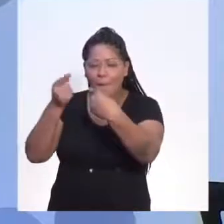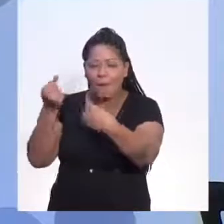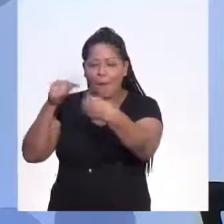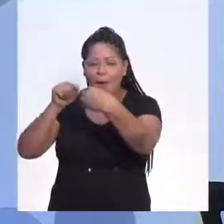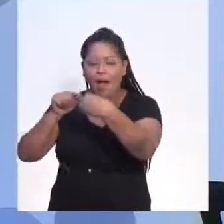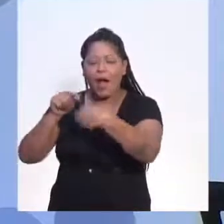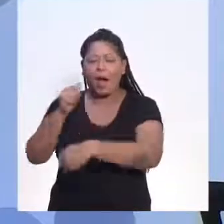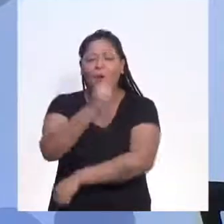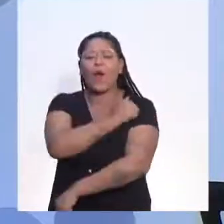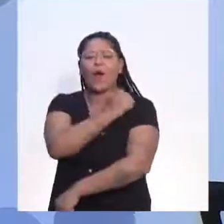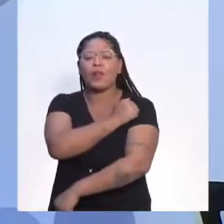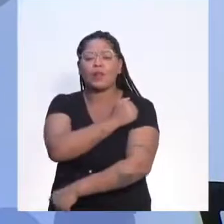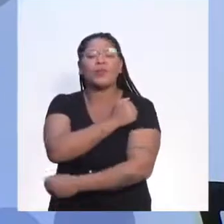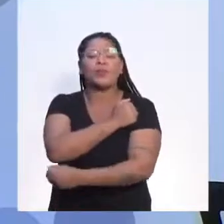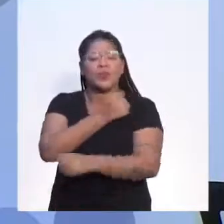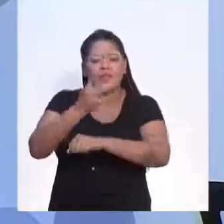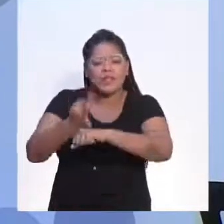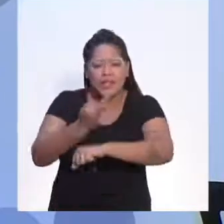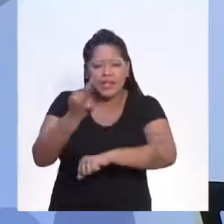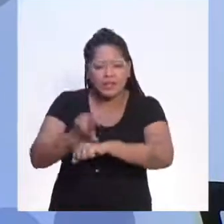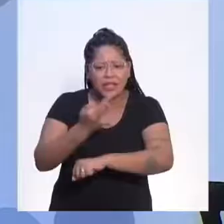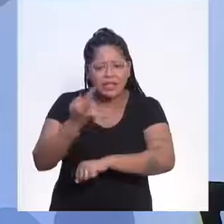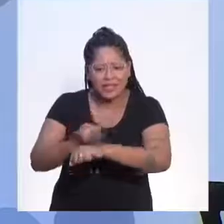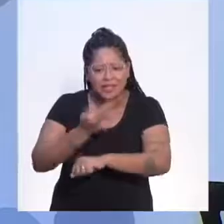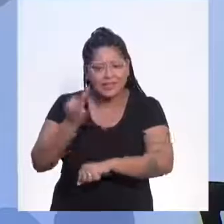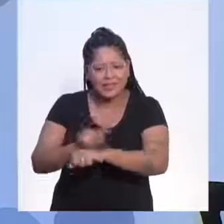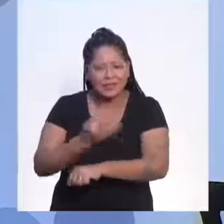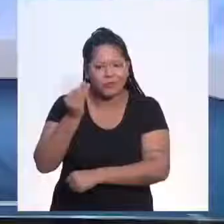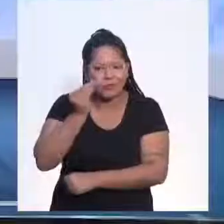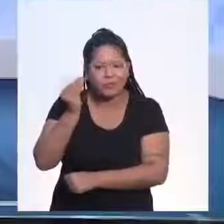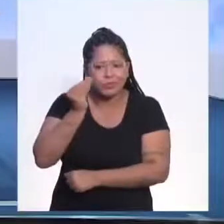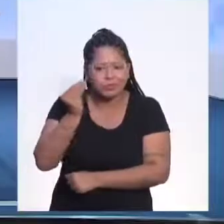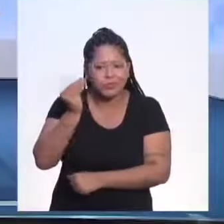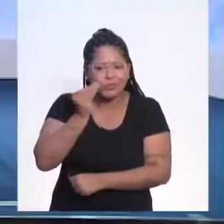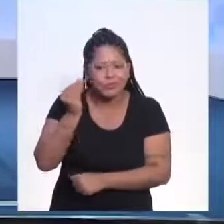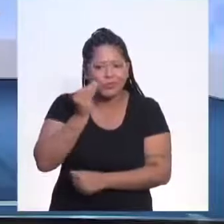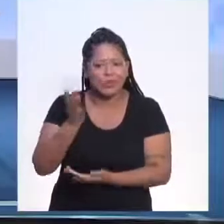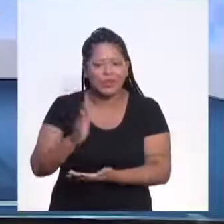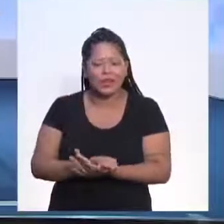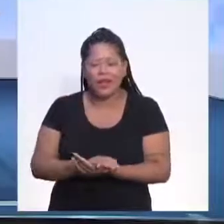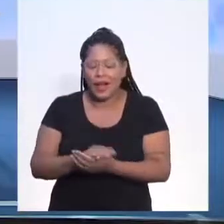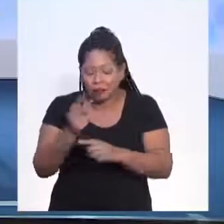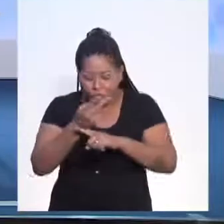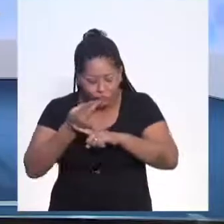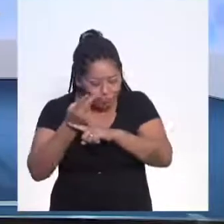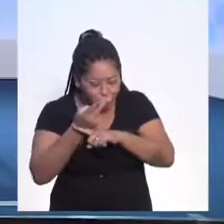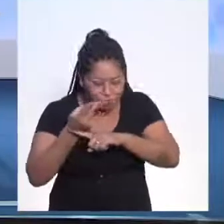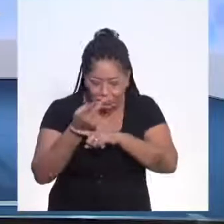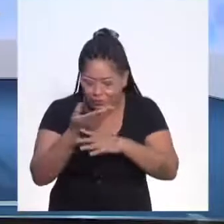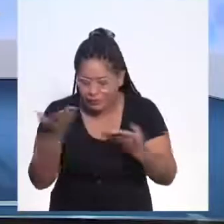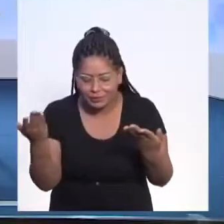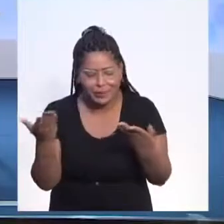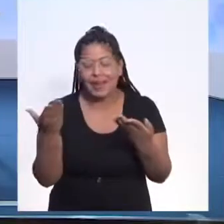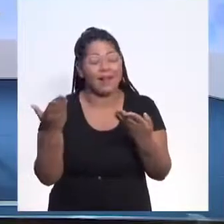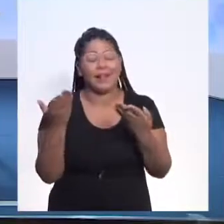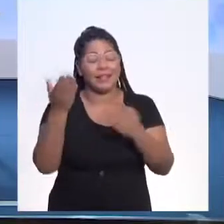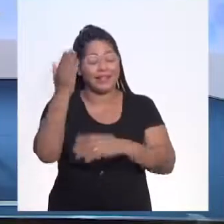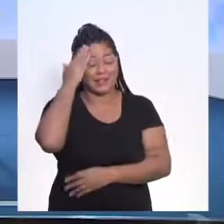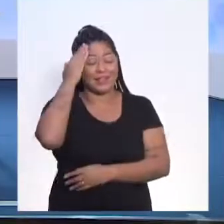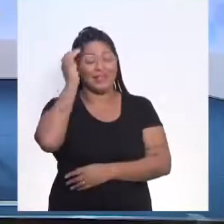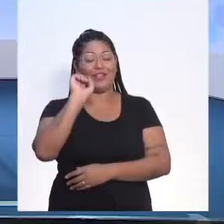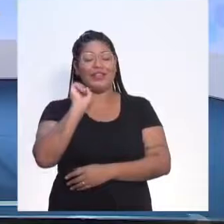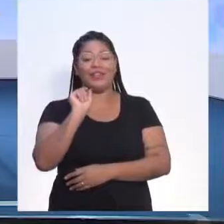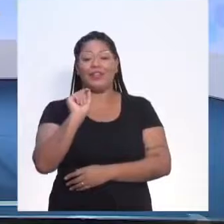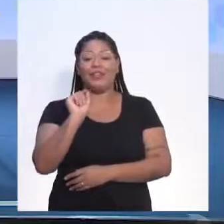estudante tentou falar em algo? Tá. Bastante. É que eu fiquei tão entretido buscando o passo-a-palavra pro pessoal. Mas olha só, era uma